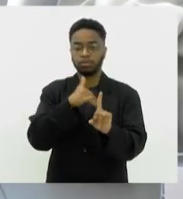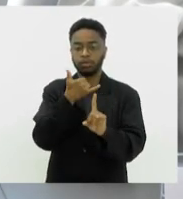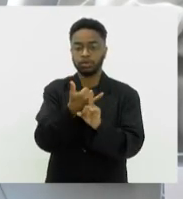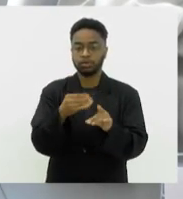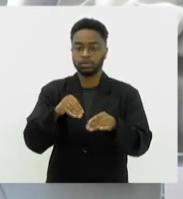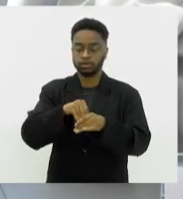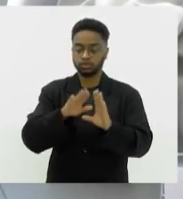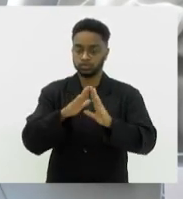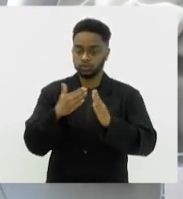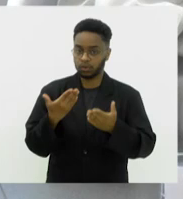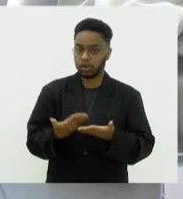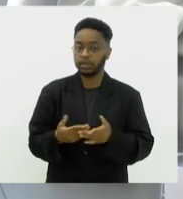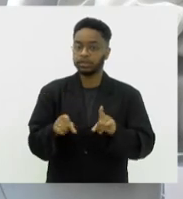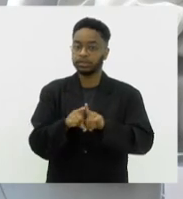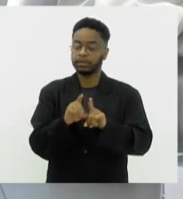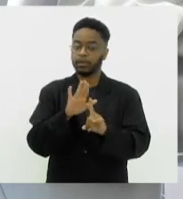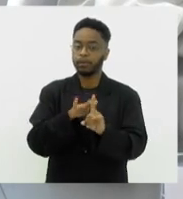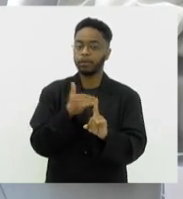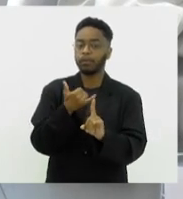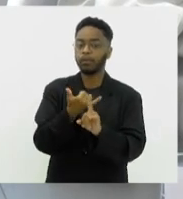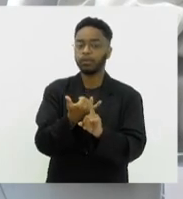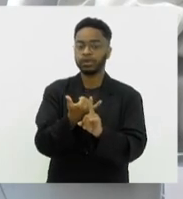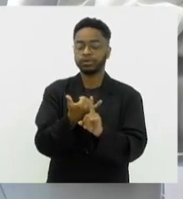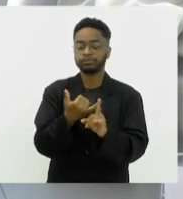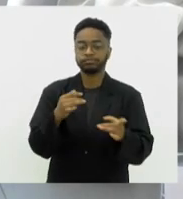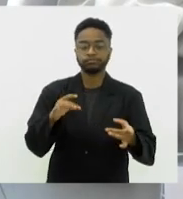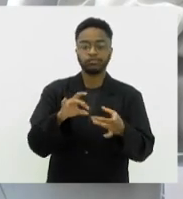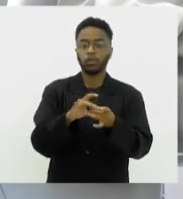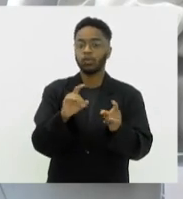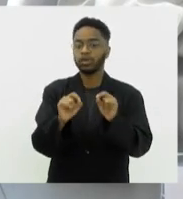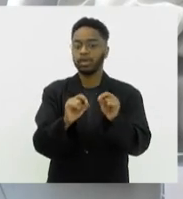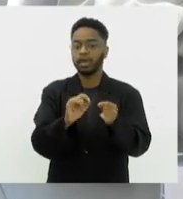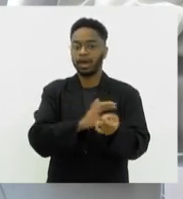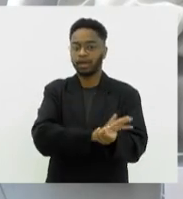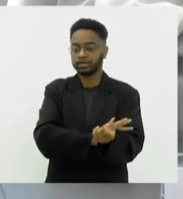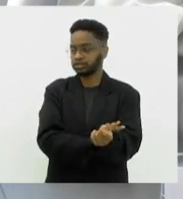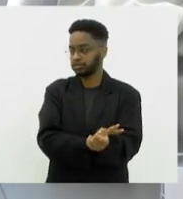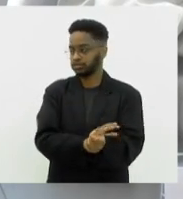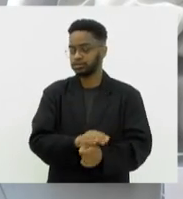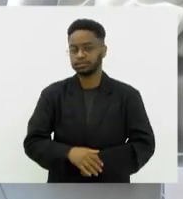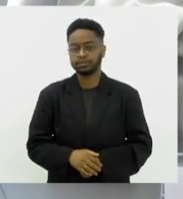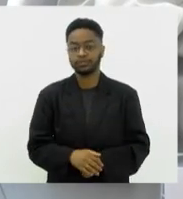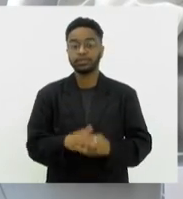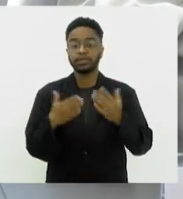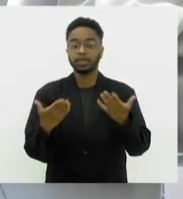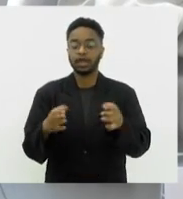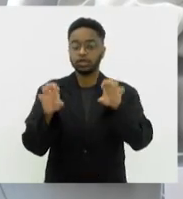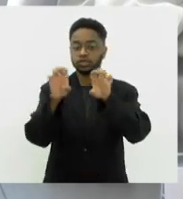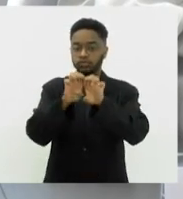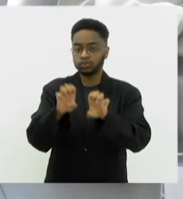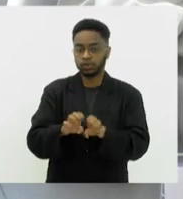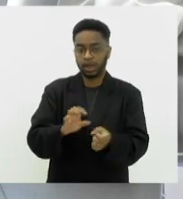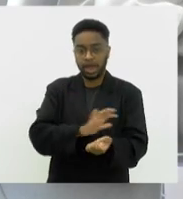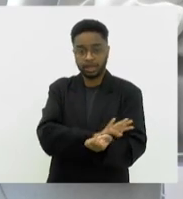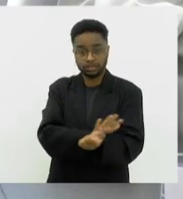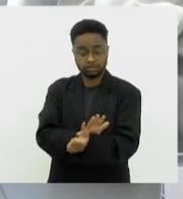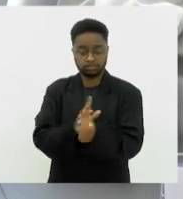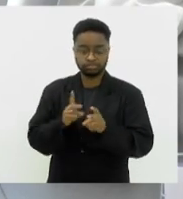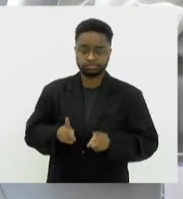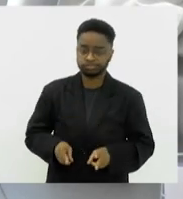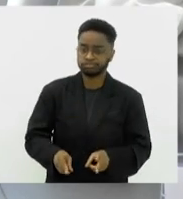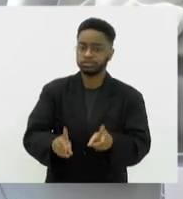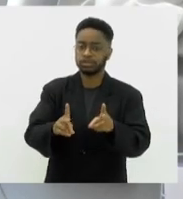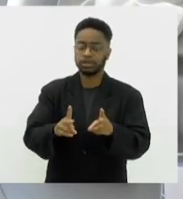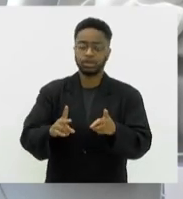e parte desse Bully são exatamente racistas então a estrutura racista ela perpassa o nosso